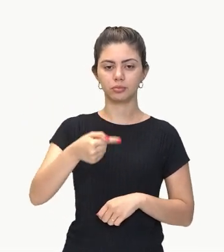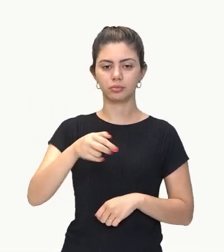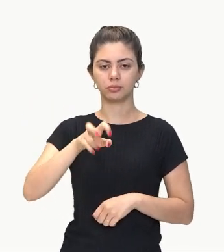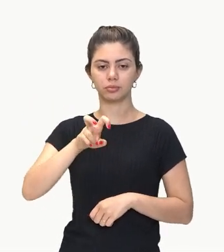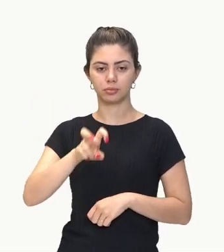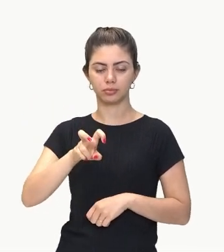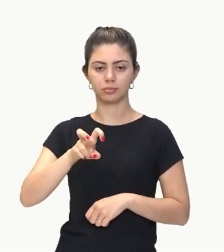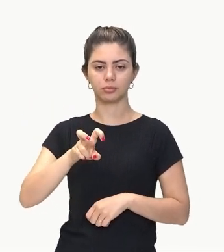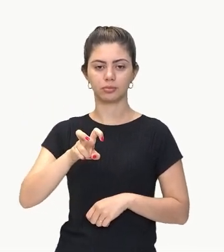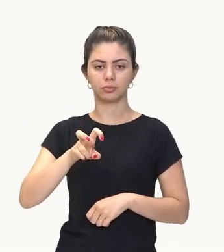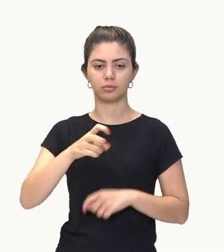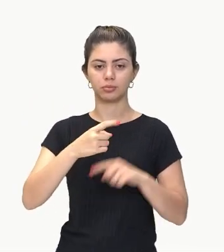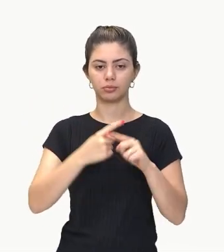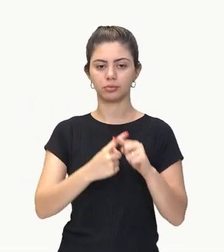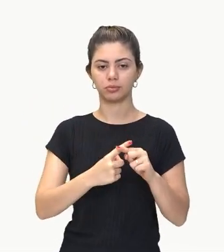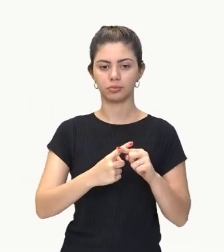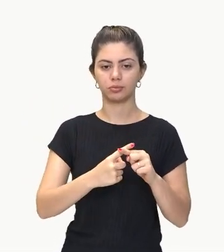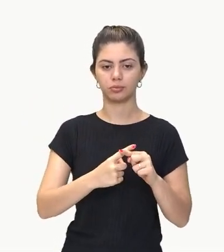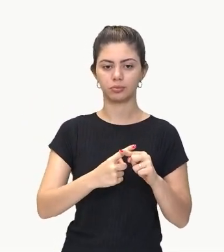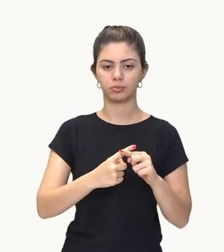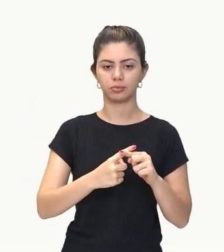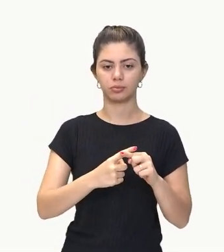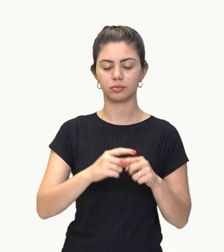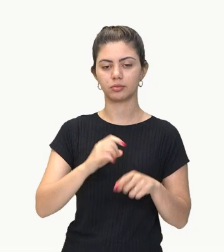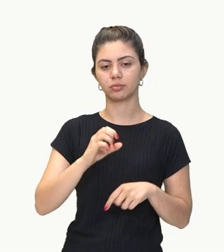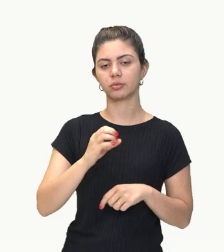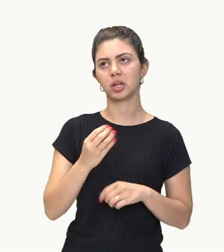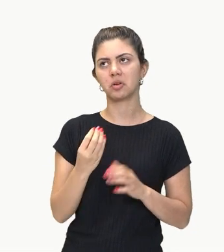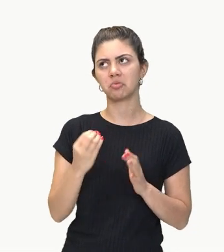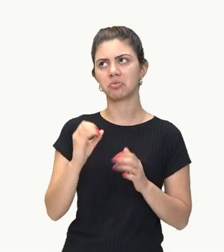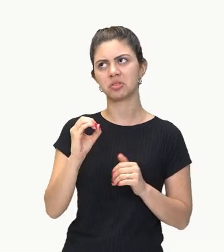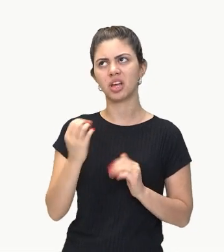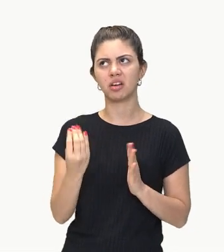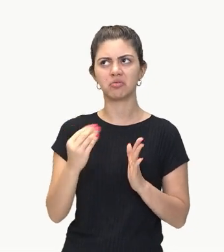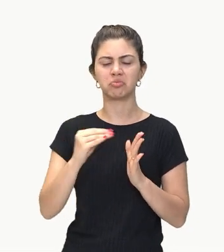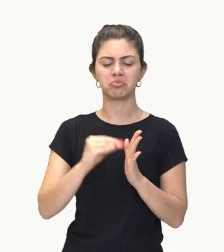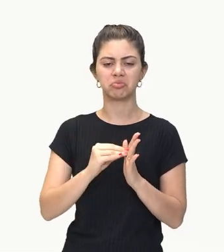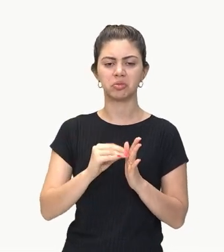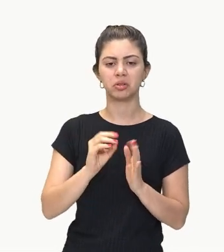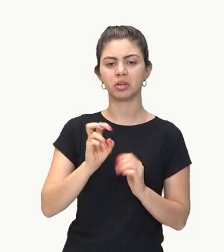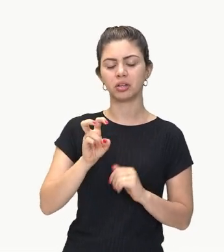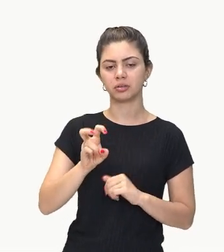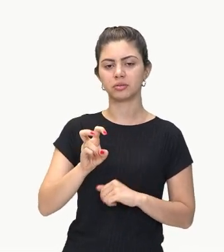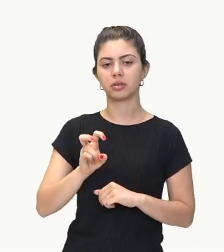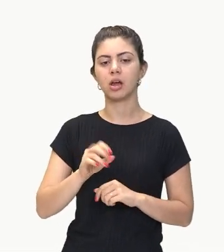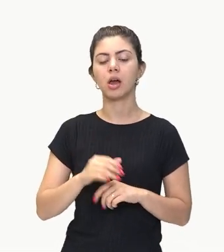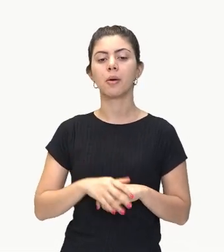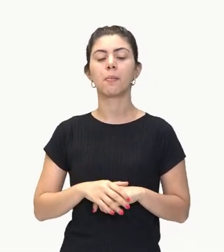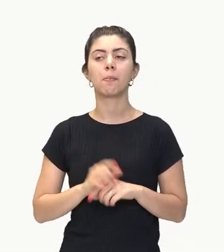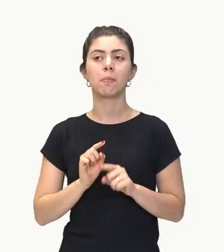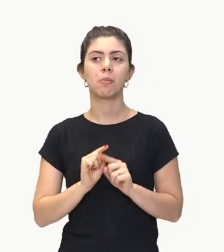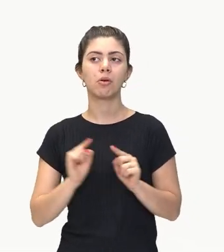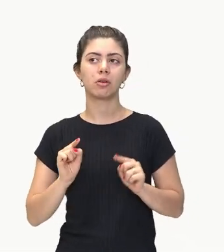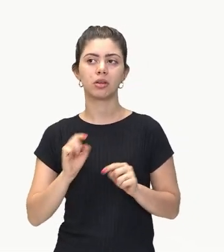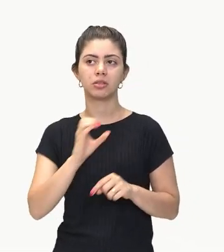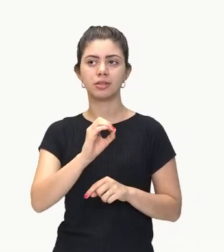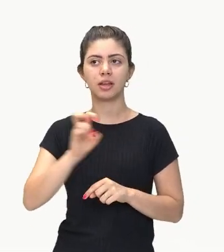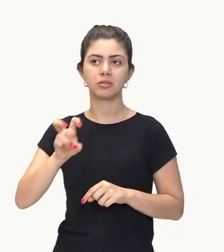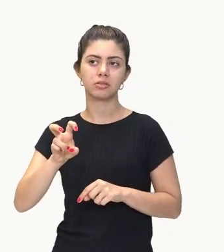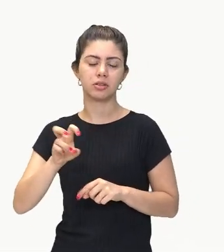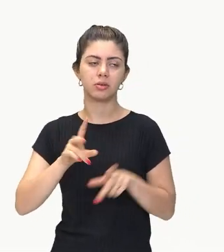275 vezes, eu vou colocar o 0,5, pessoal, mais 0,5 é o mesmo do